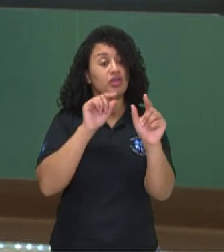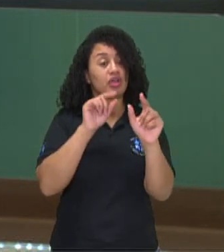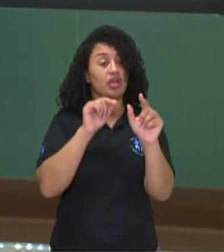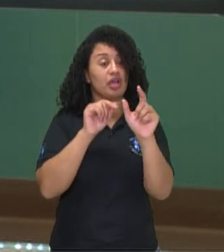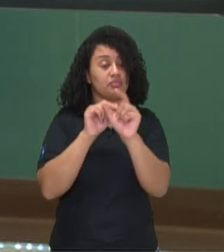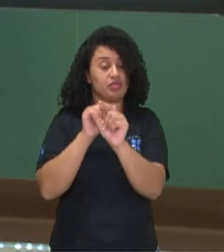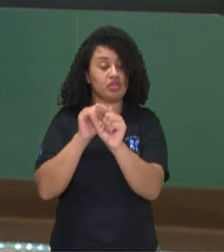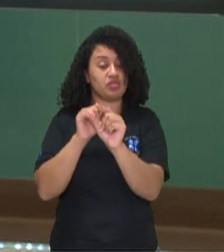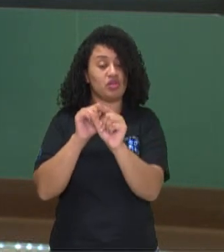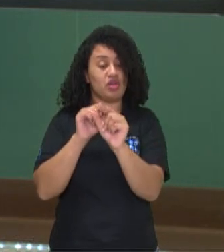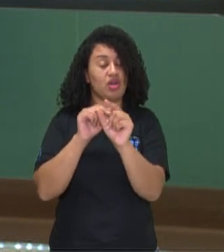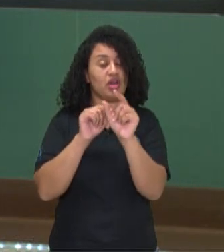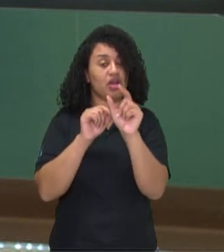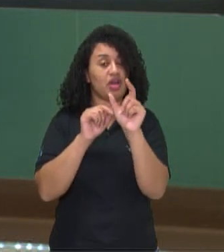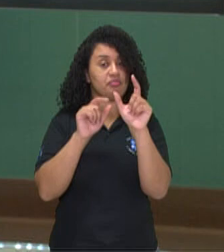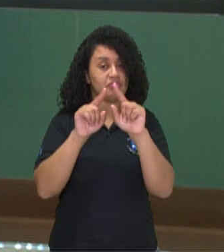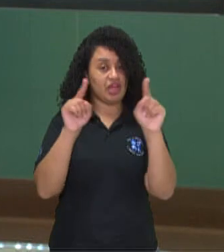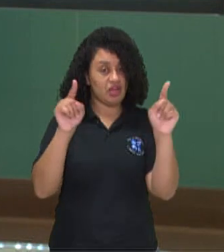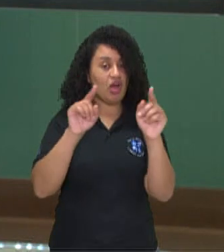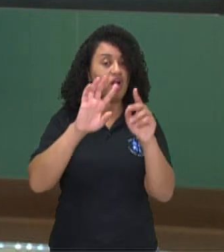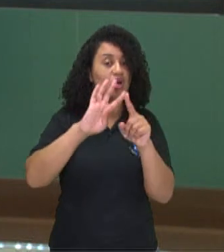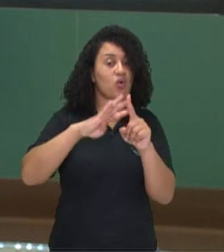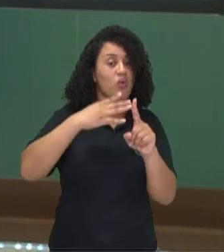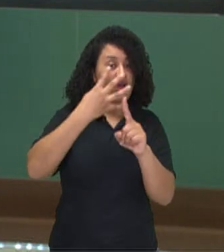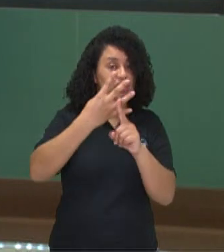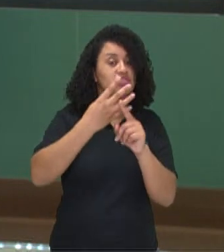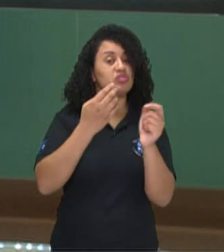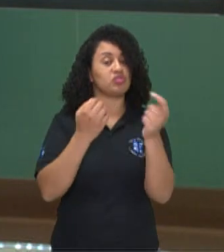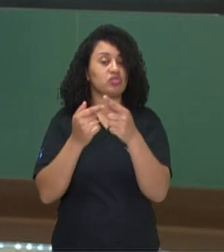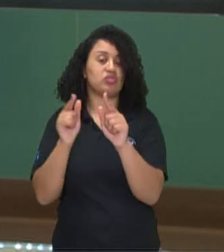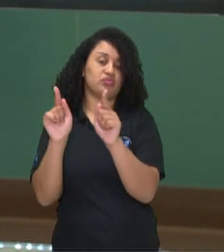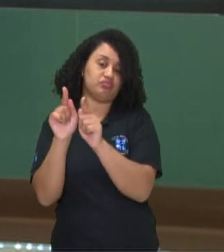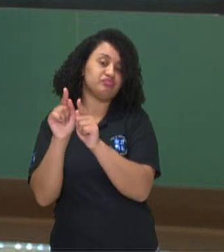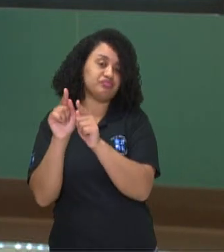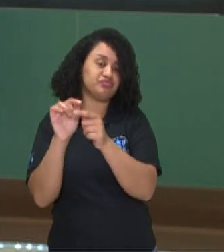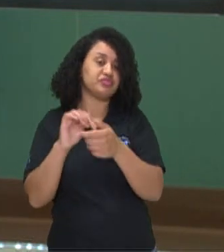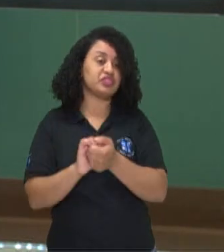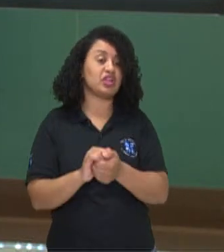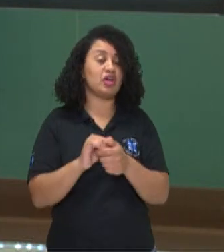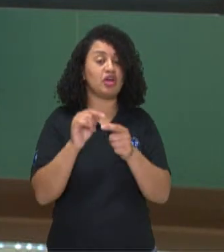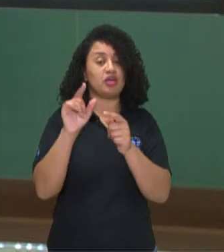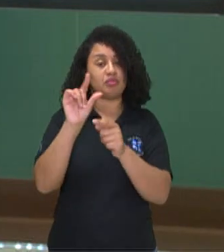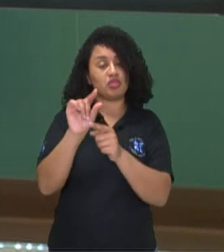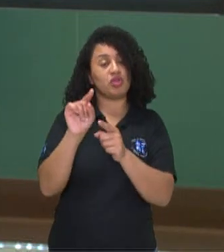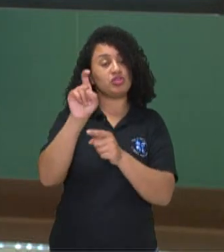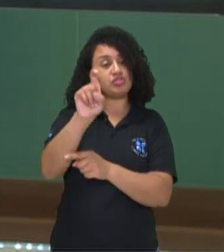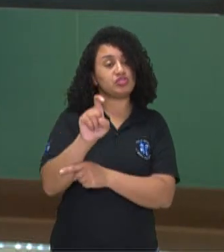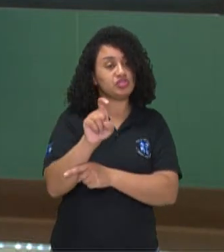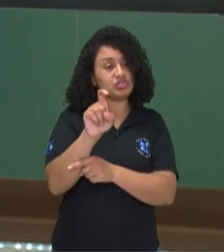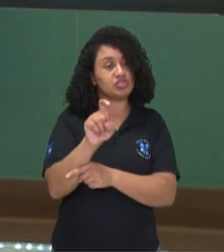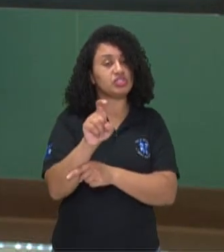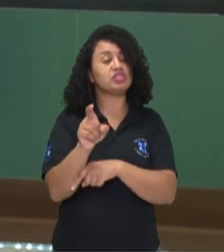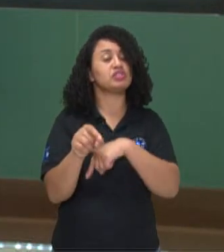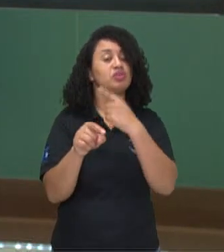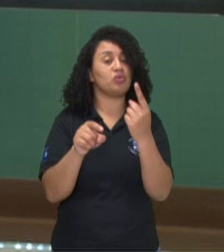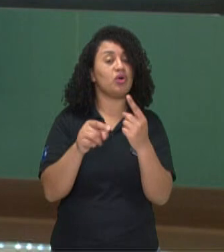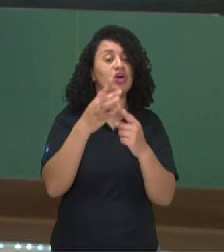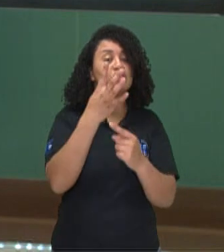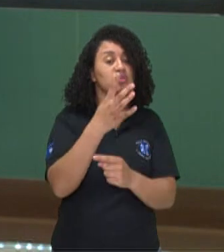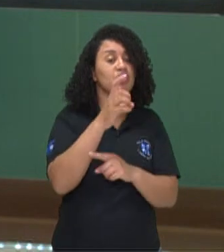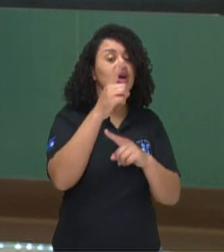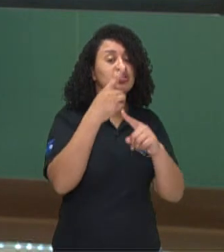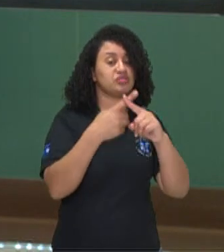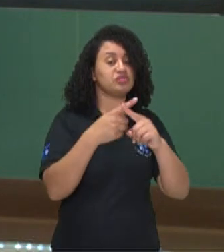maior, a maior é o quádruplo da menor, perdão. Então, se a menor a gente chamar de um x, a maior vai ser o quádruplo dela.